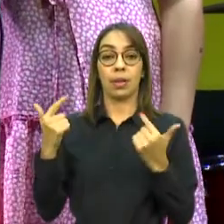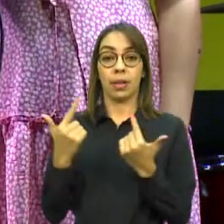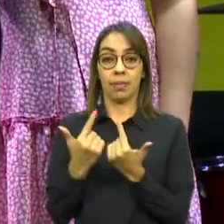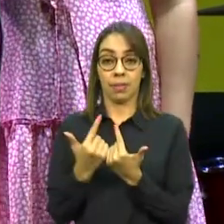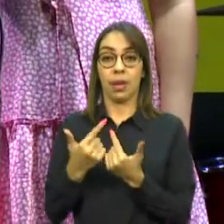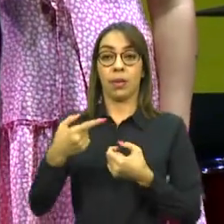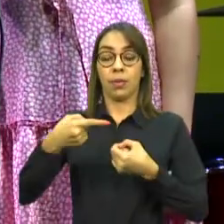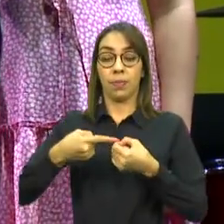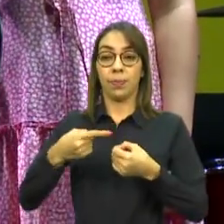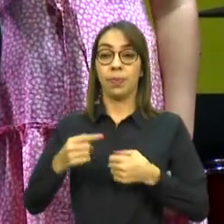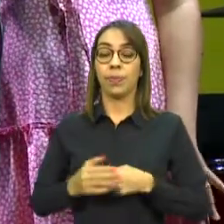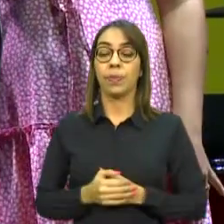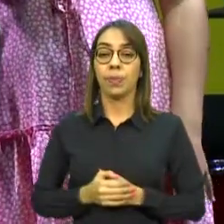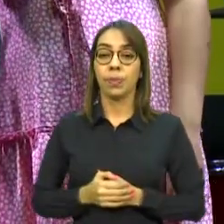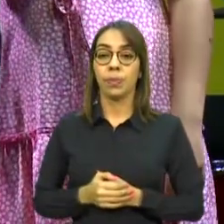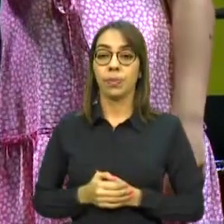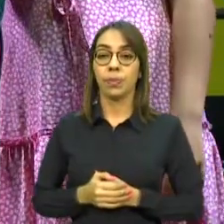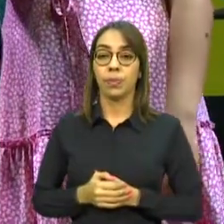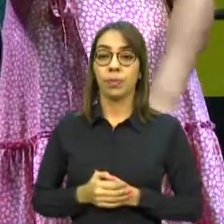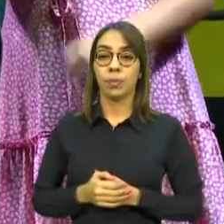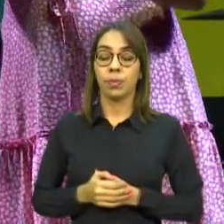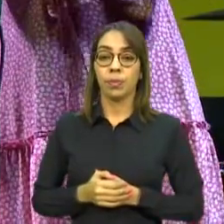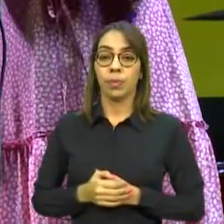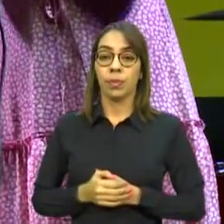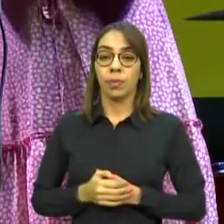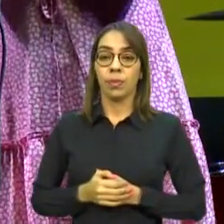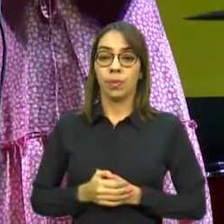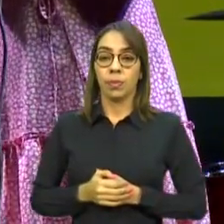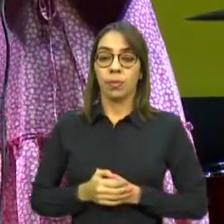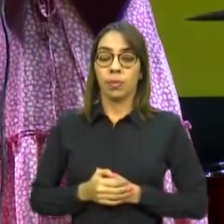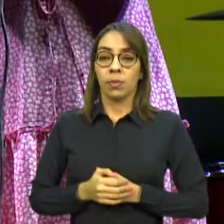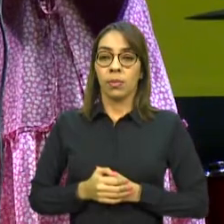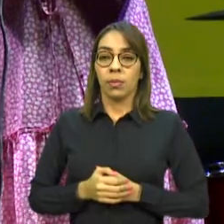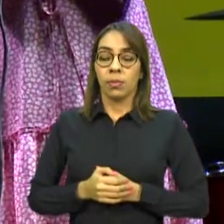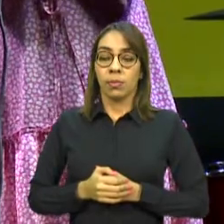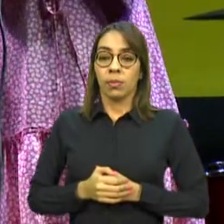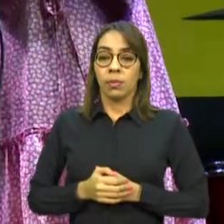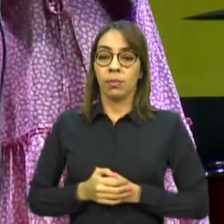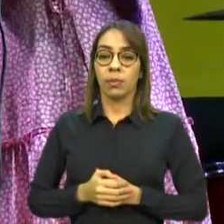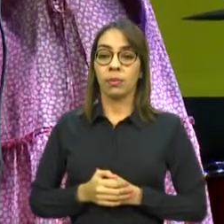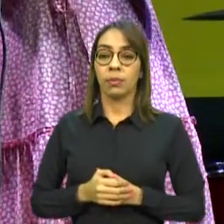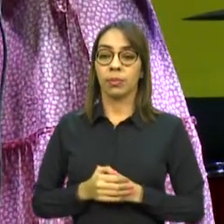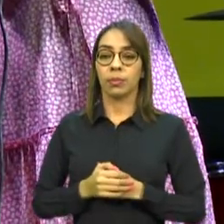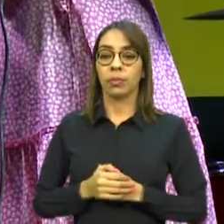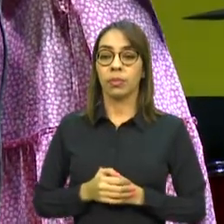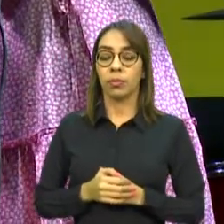Eu vou no teu encalço, no meio do espaço, na matéria.